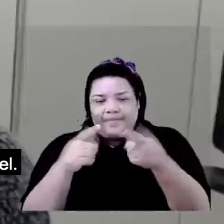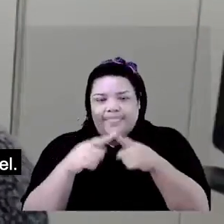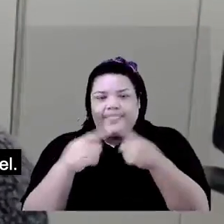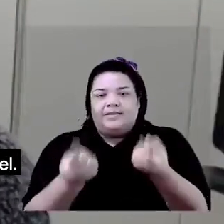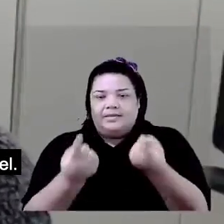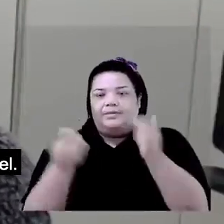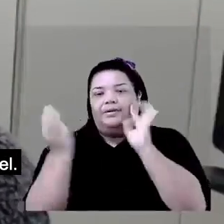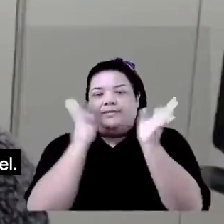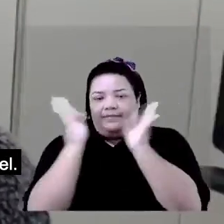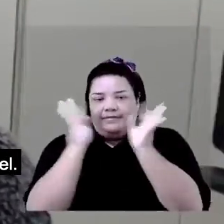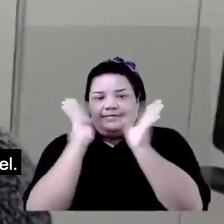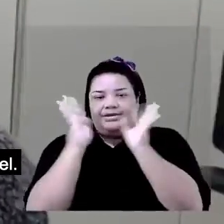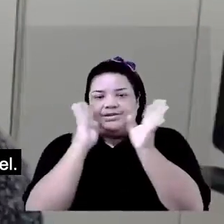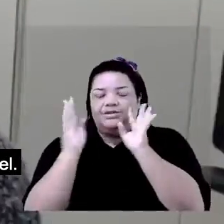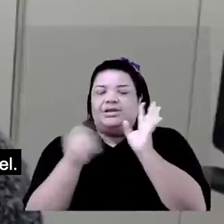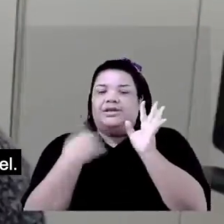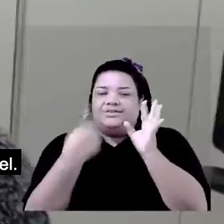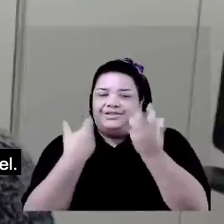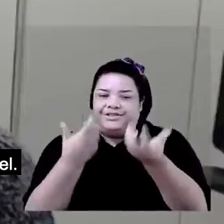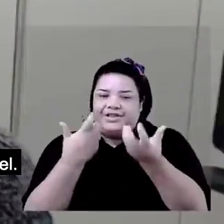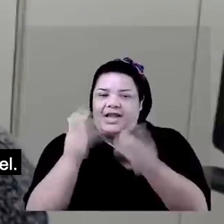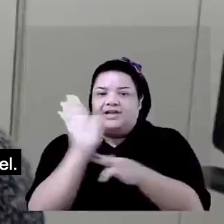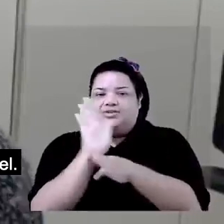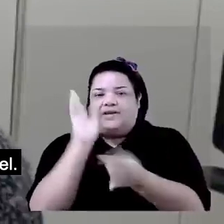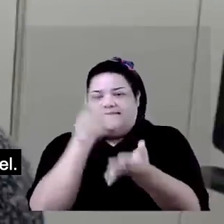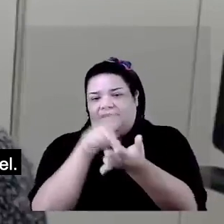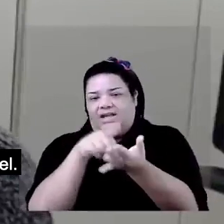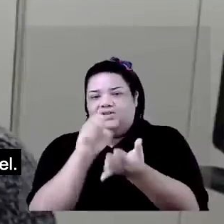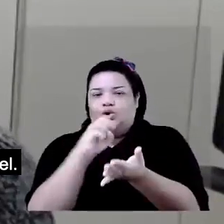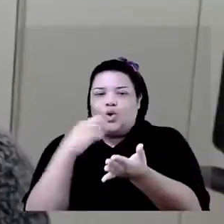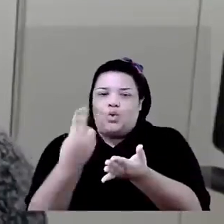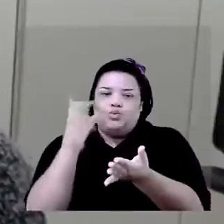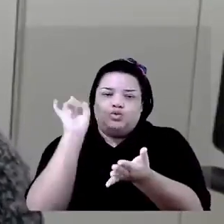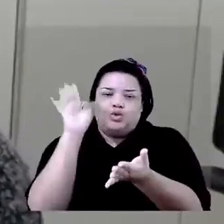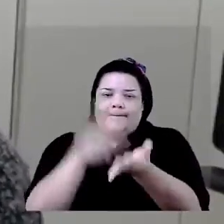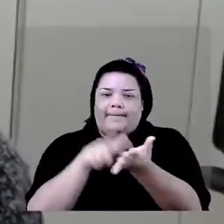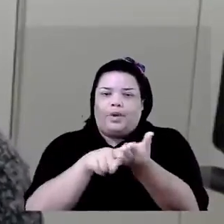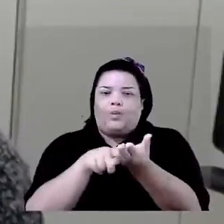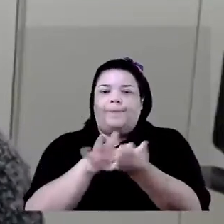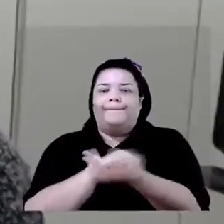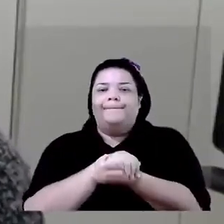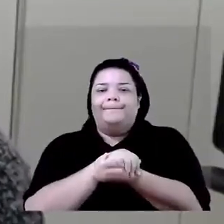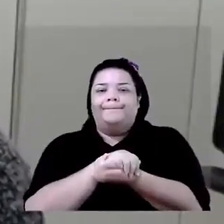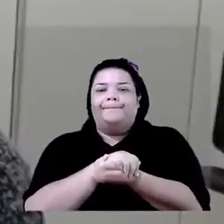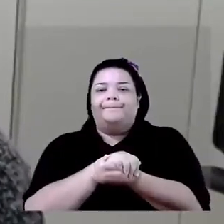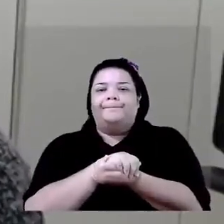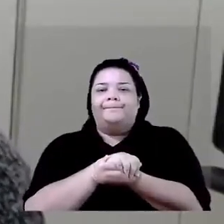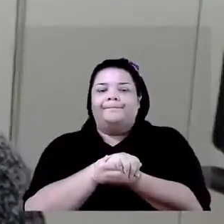gente quer dar uma contribuição efetiva ou se a gente vai manter tudo só no papel.